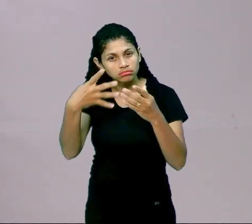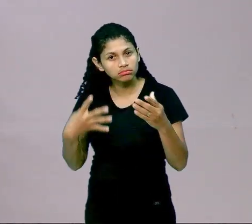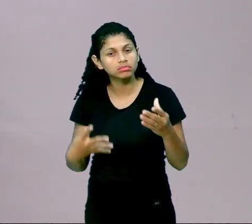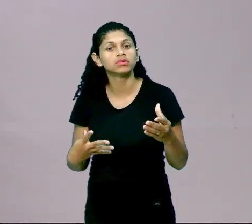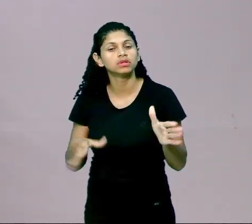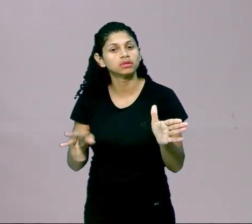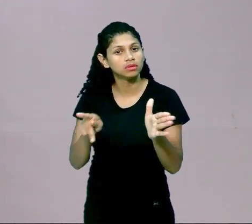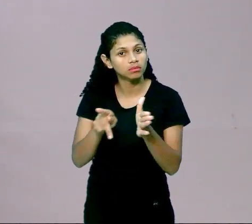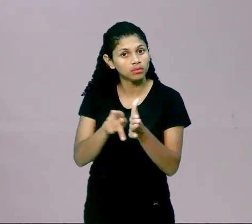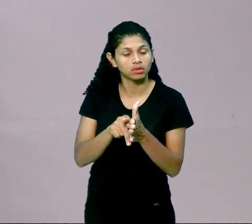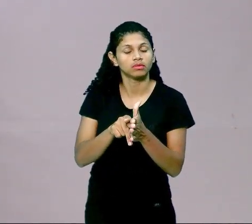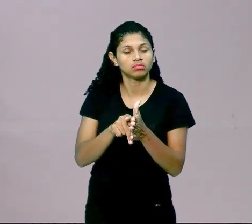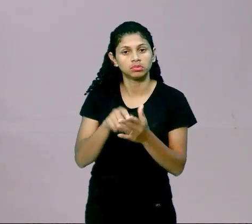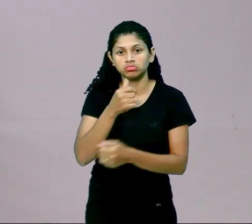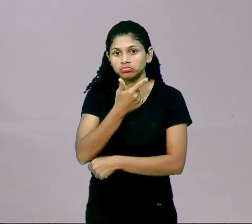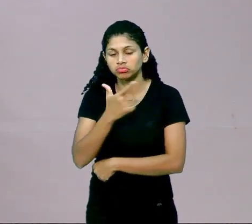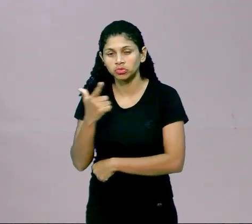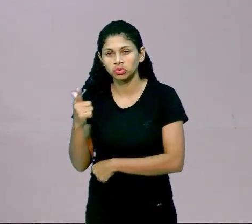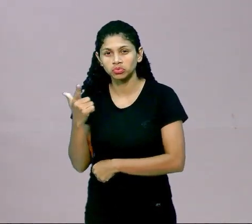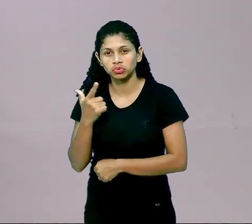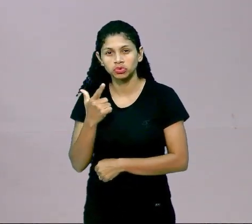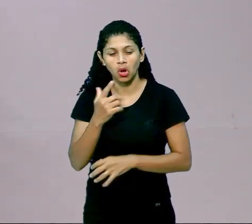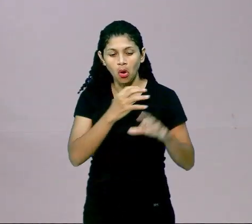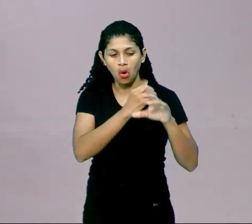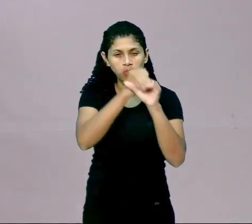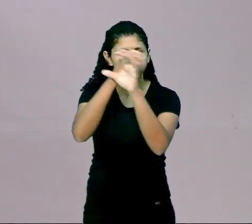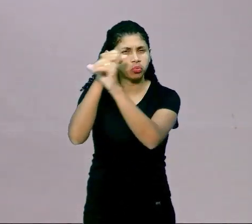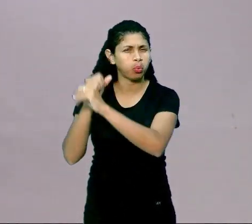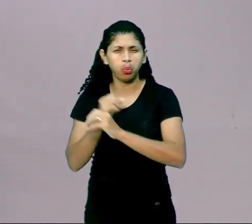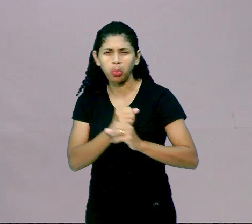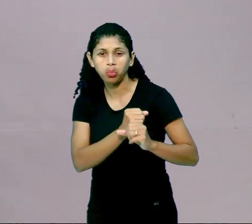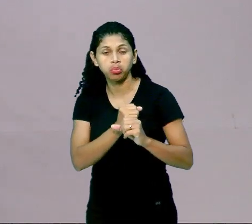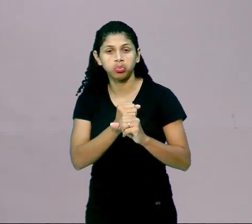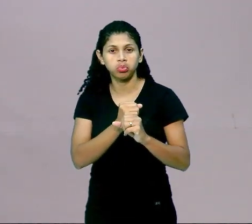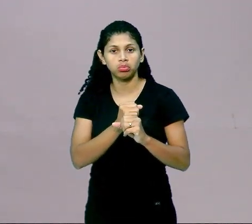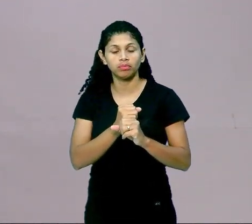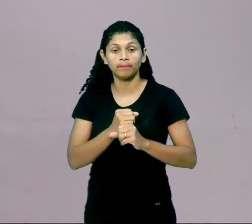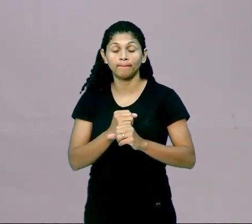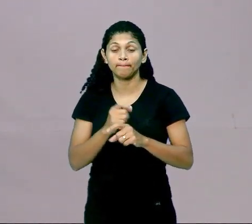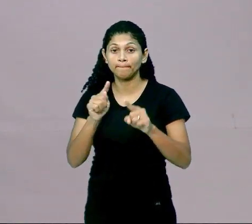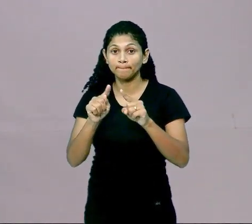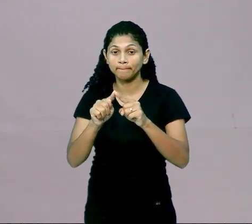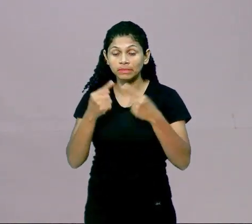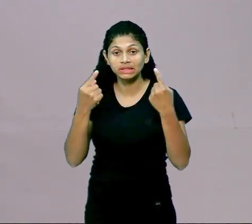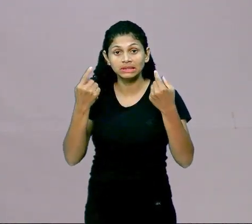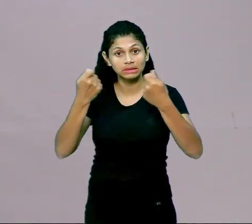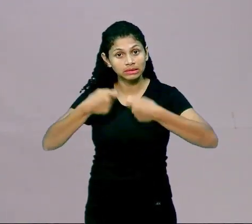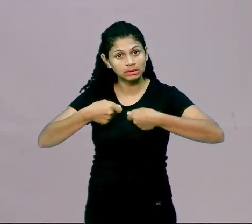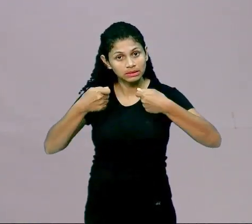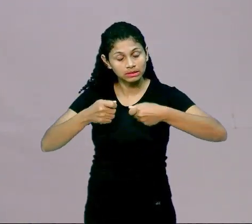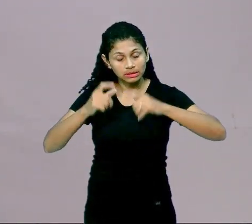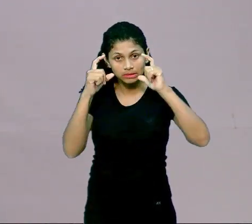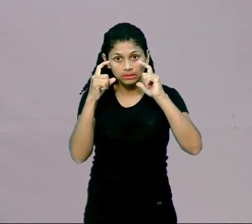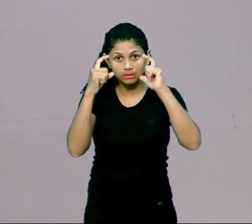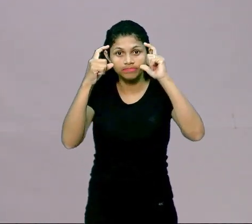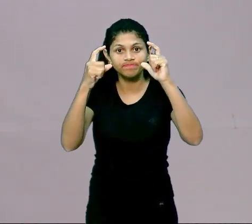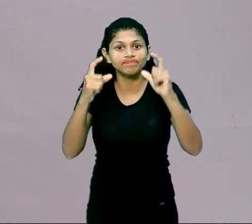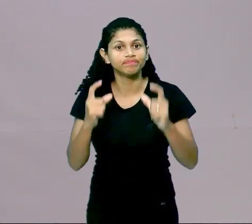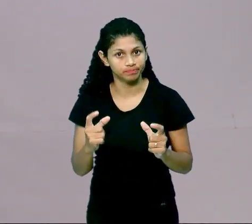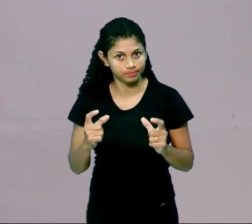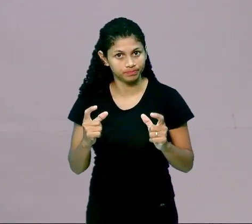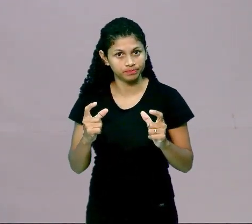que muita gente espera, mas ela é uma aula de atenção, você observar os detalhes